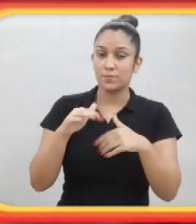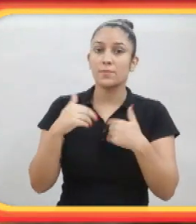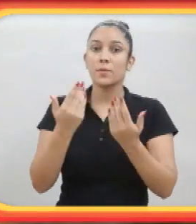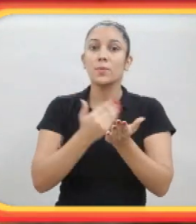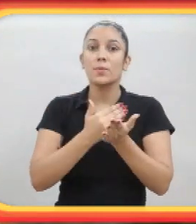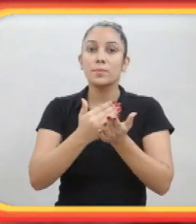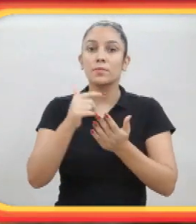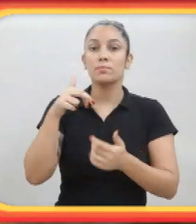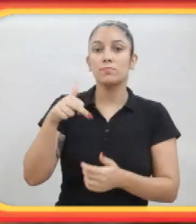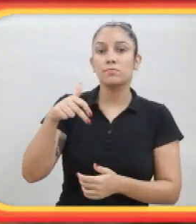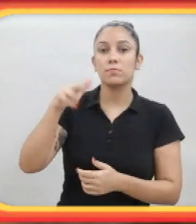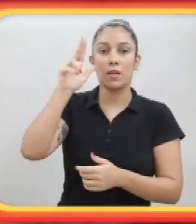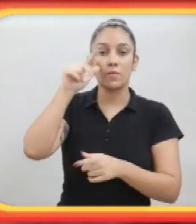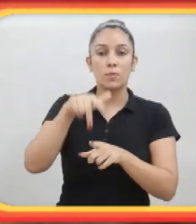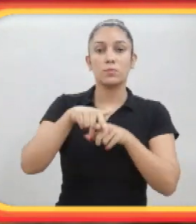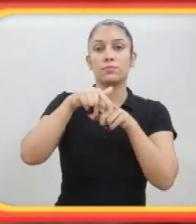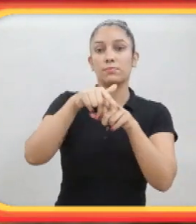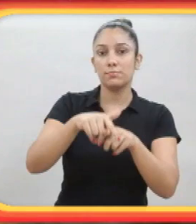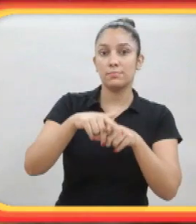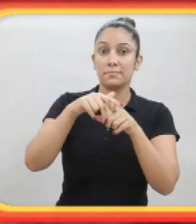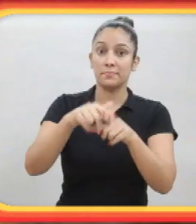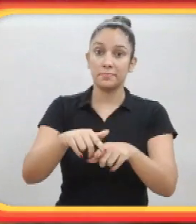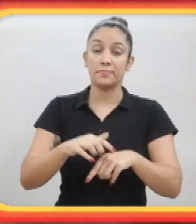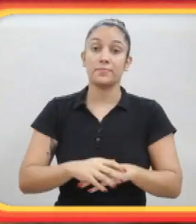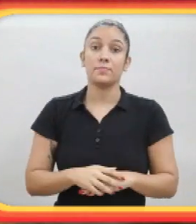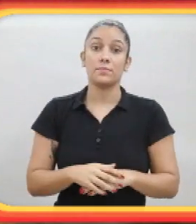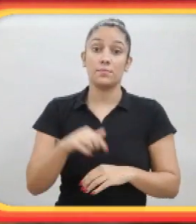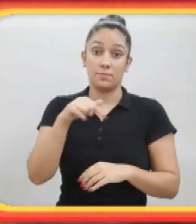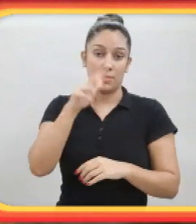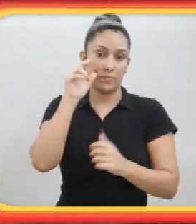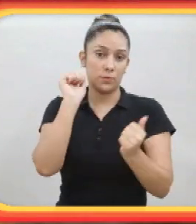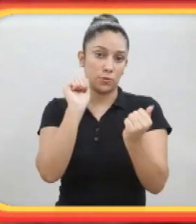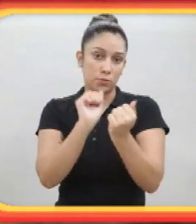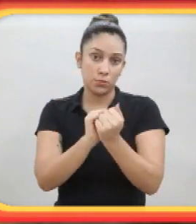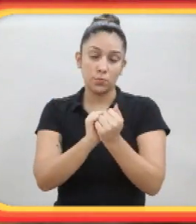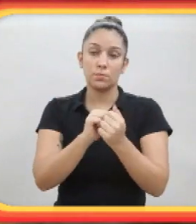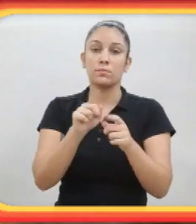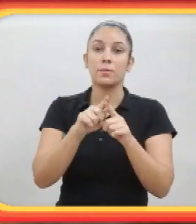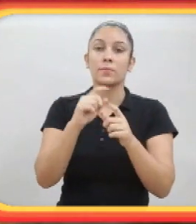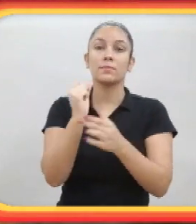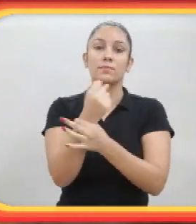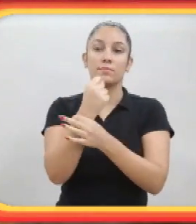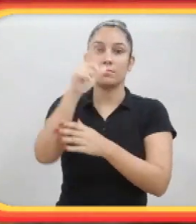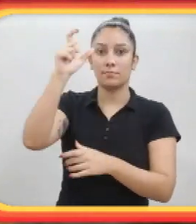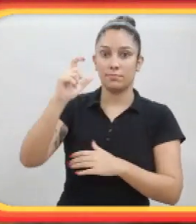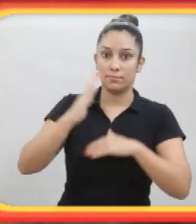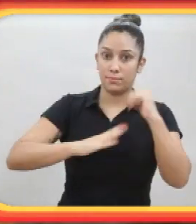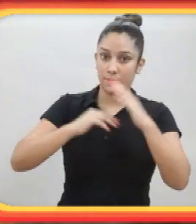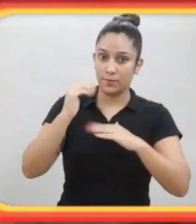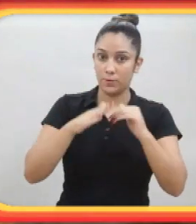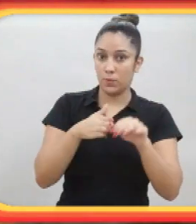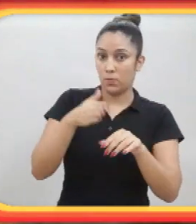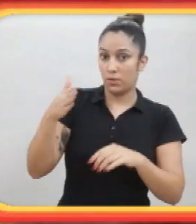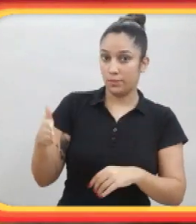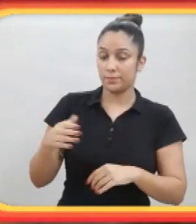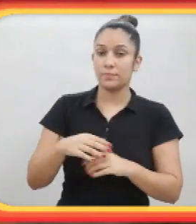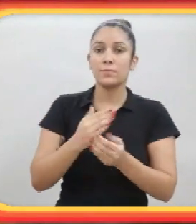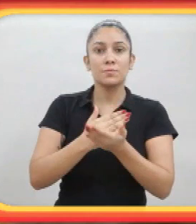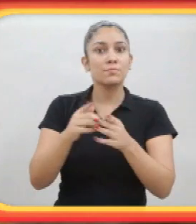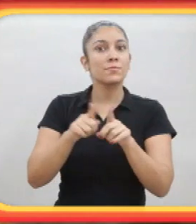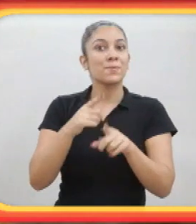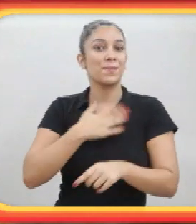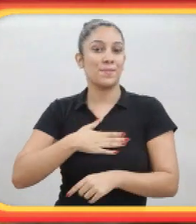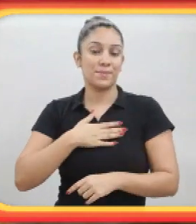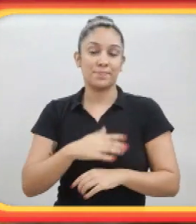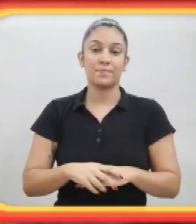lugar diferente, assim, ela percebeu que gostou, e aí parou de chorar e começou a andar, então, com o